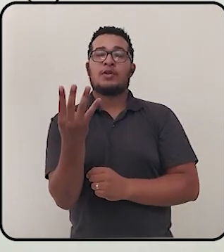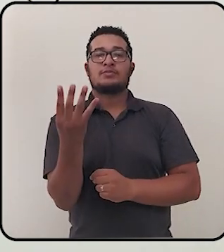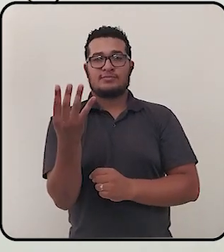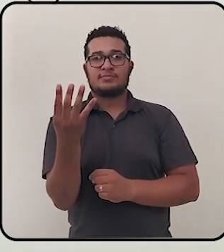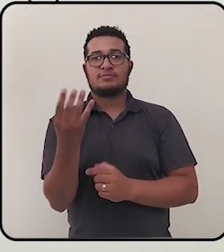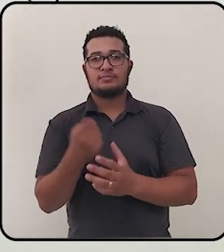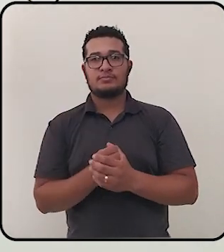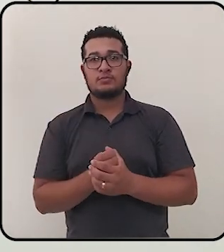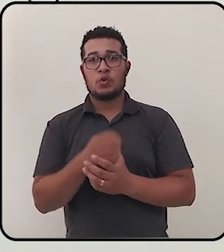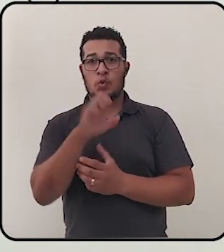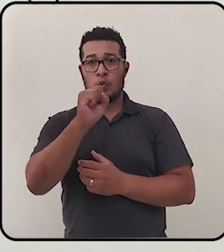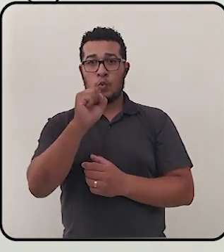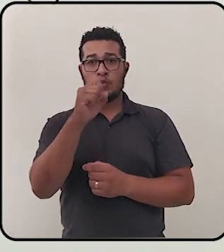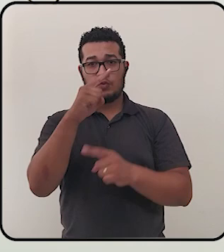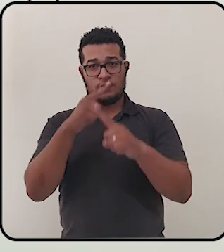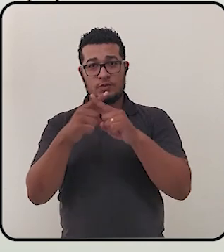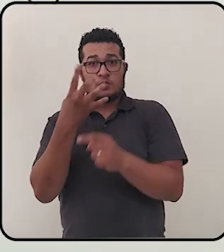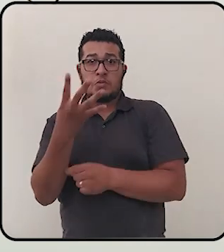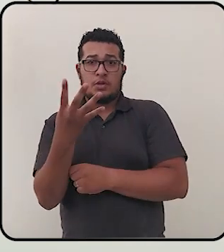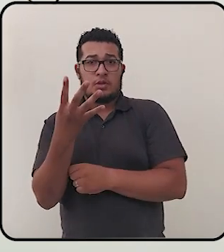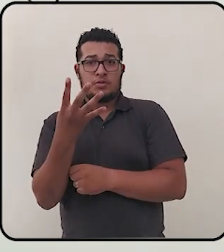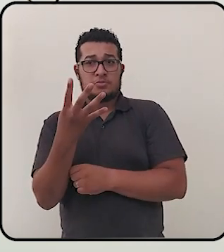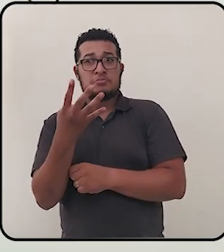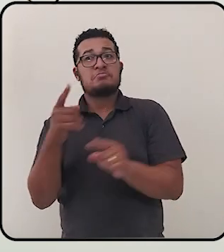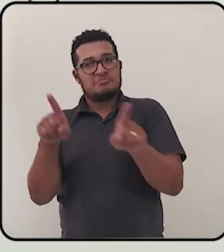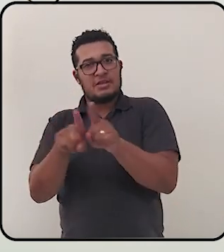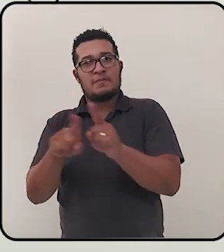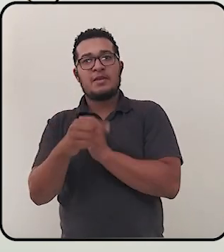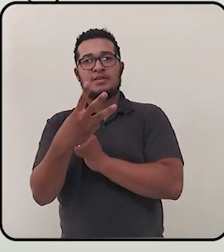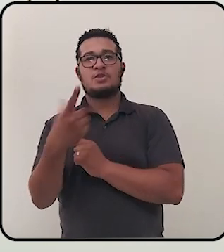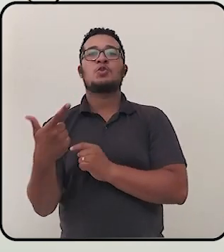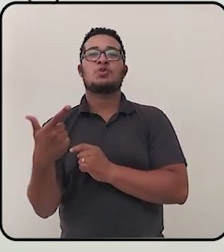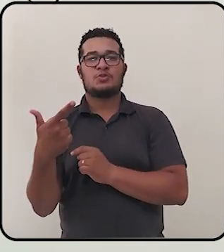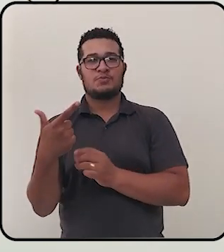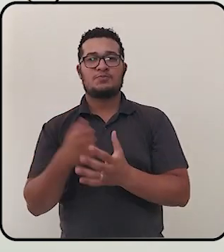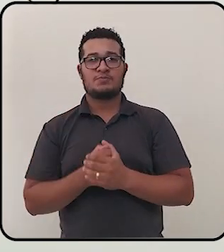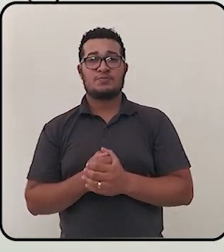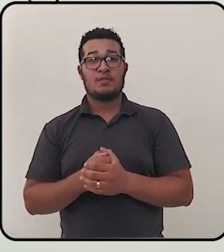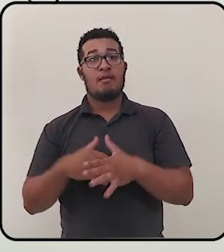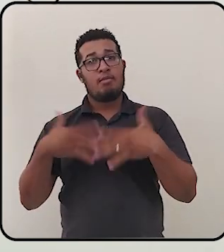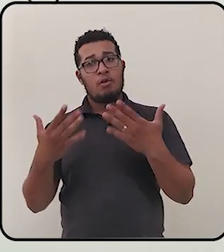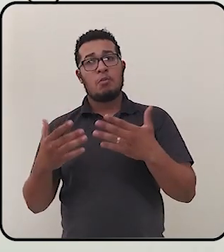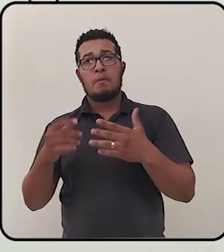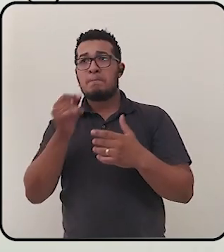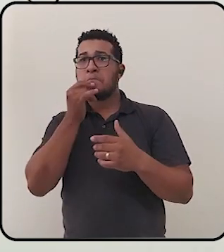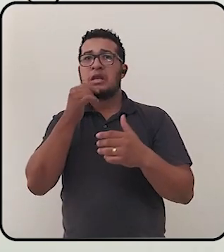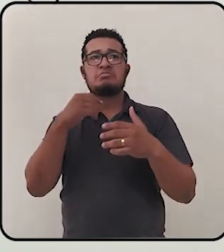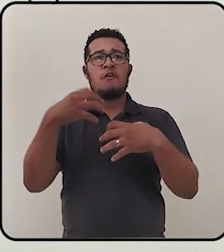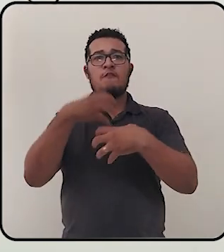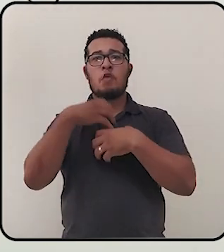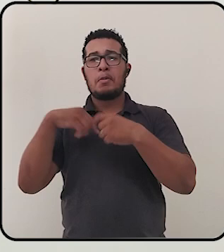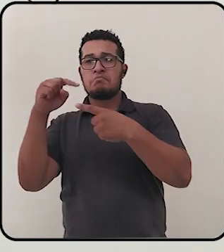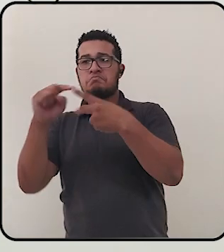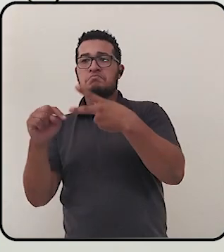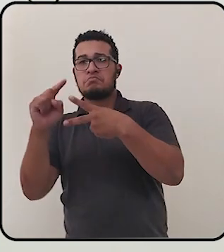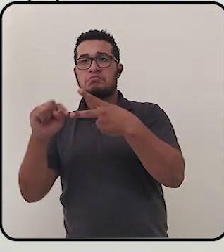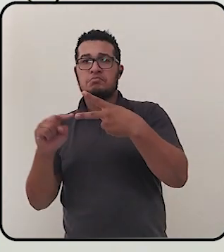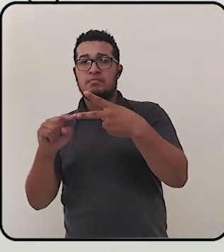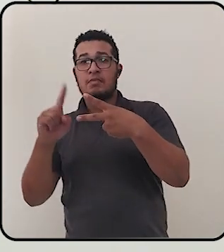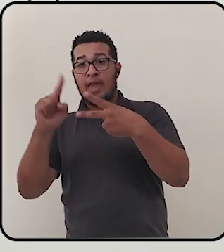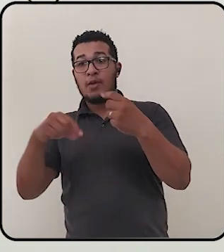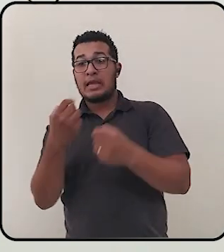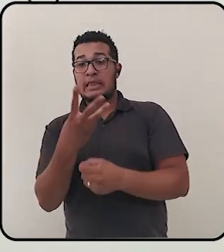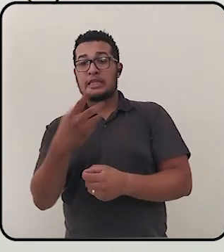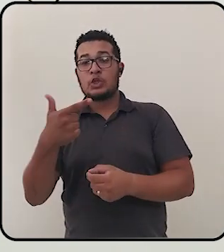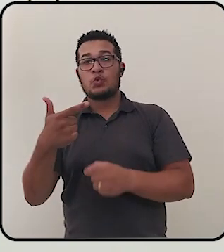sua conta e multiplicar por 4. 8 vezes 4, os mesmos 32.